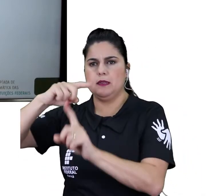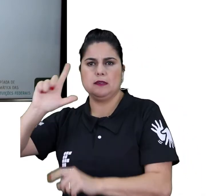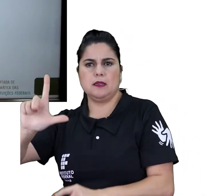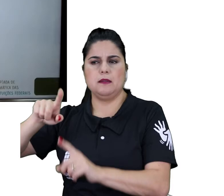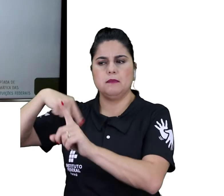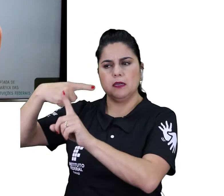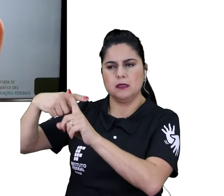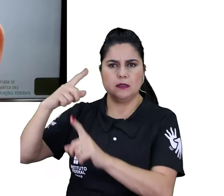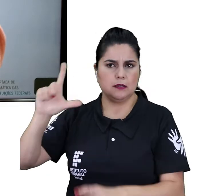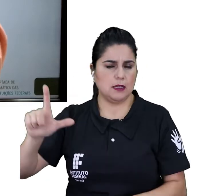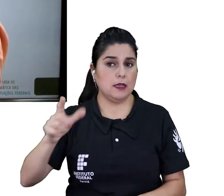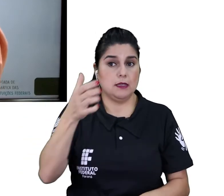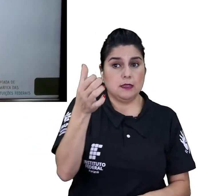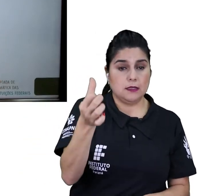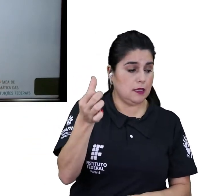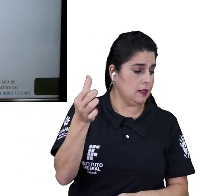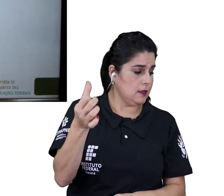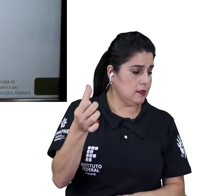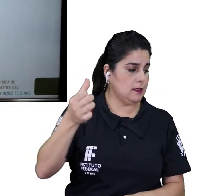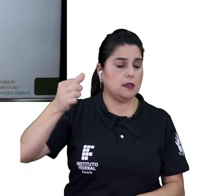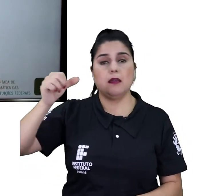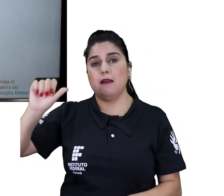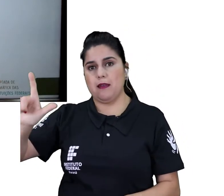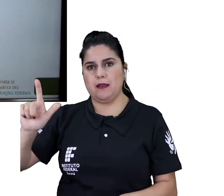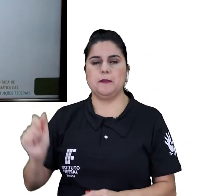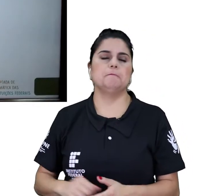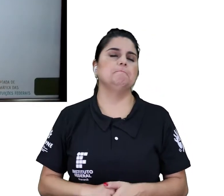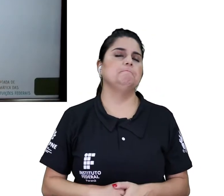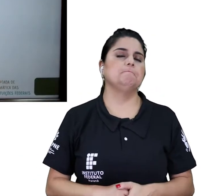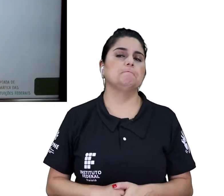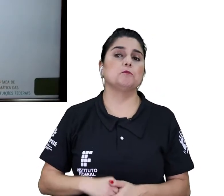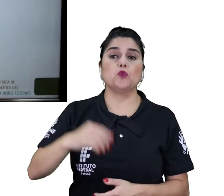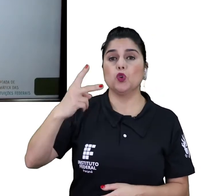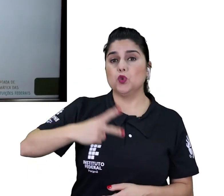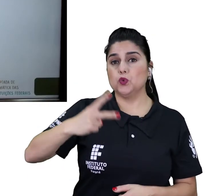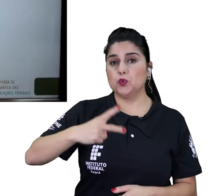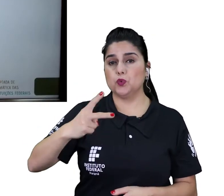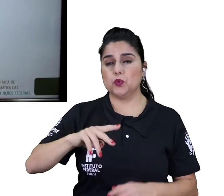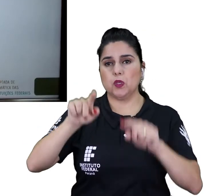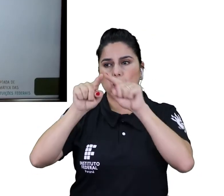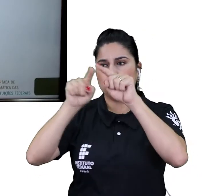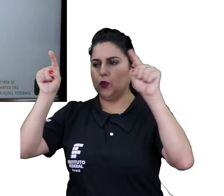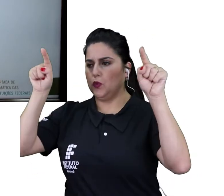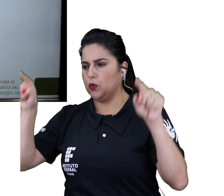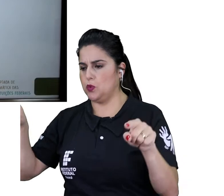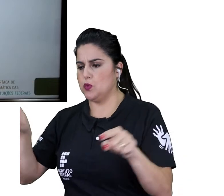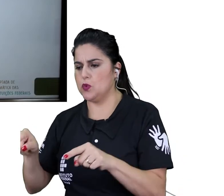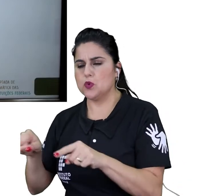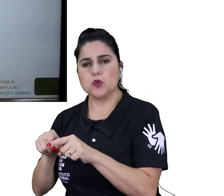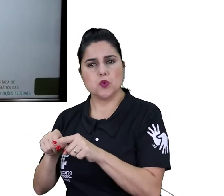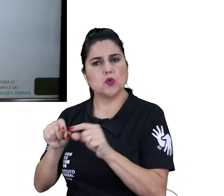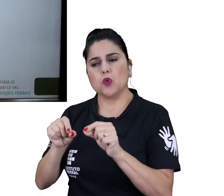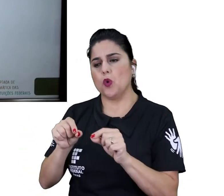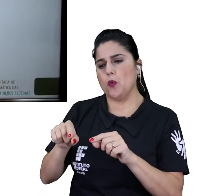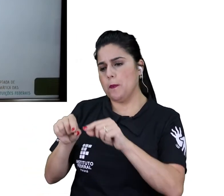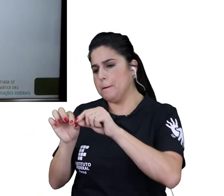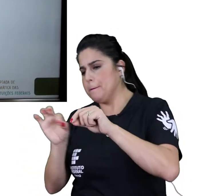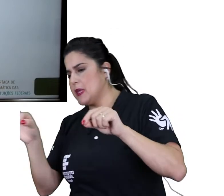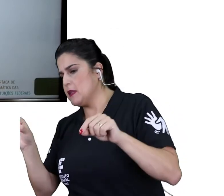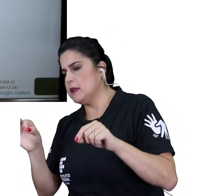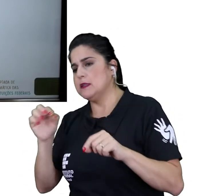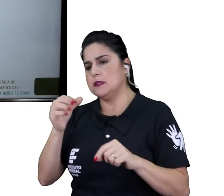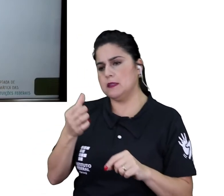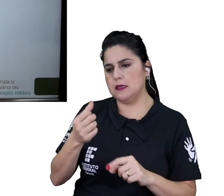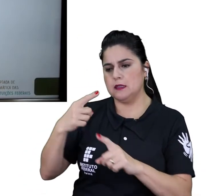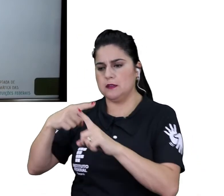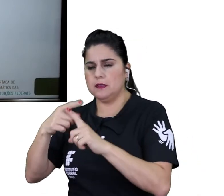vezes 6L. O segundo hexágono vai ter perímetro 6